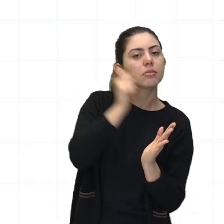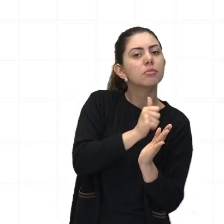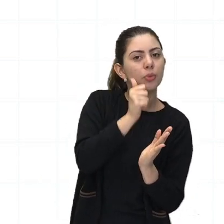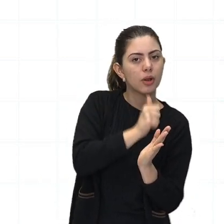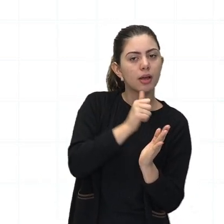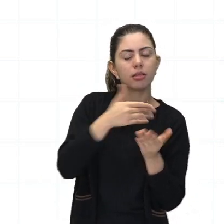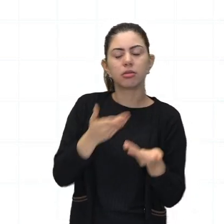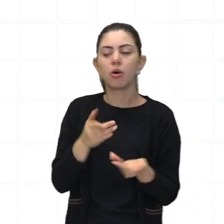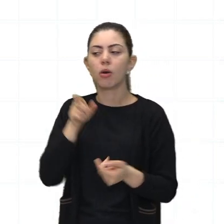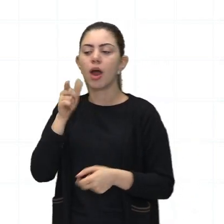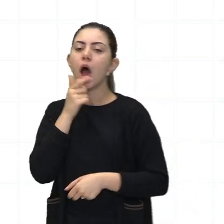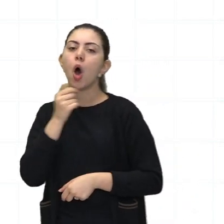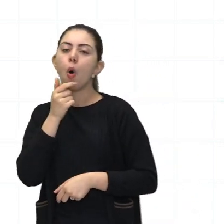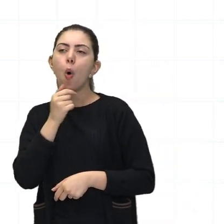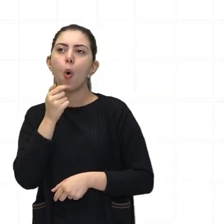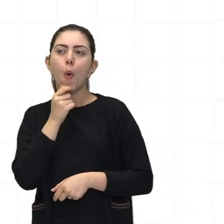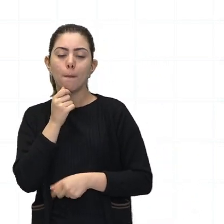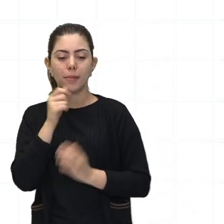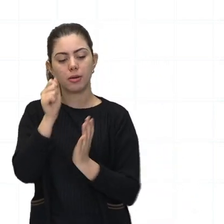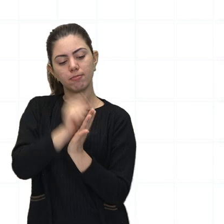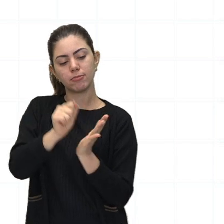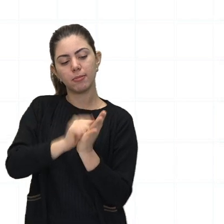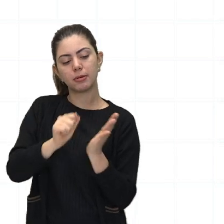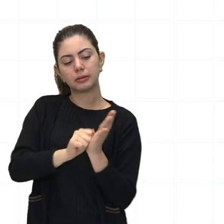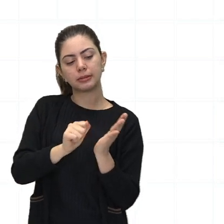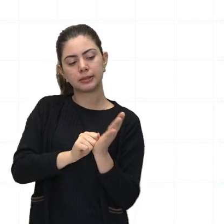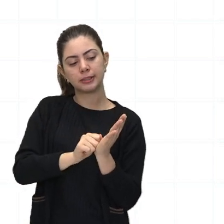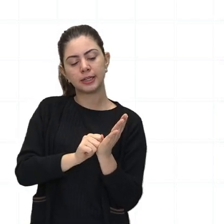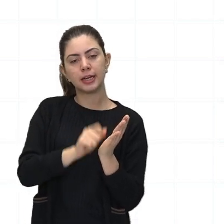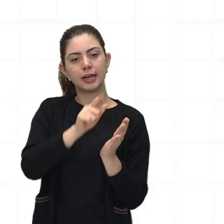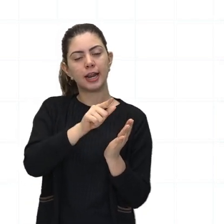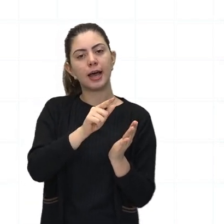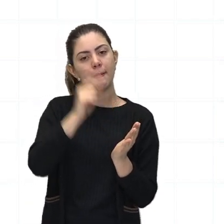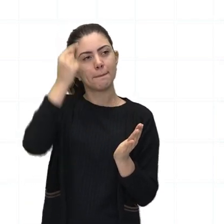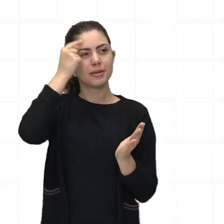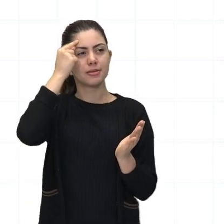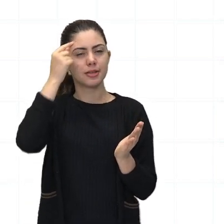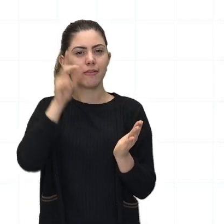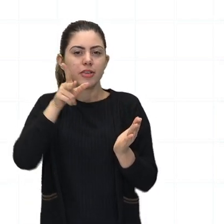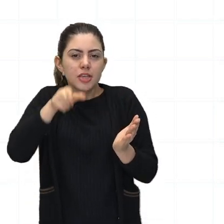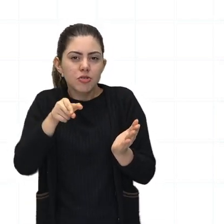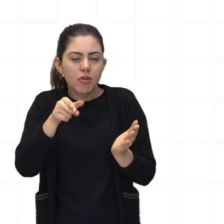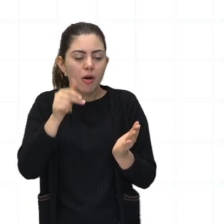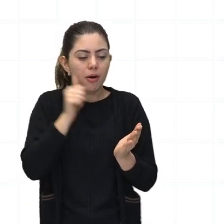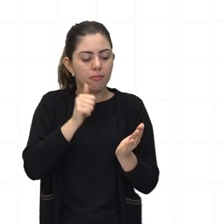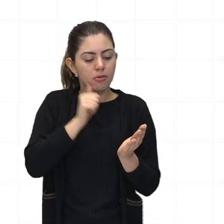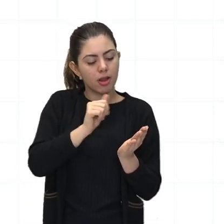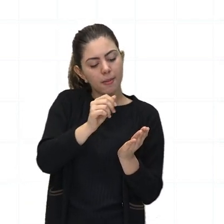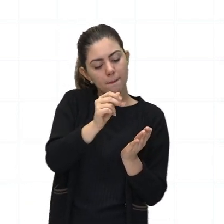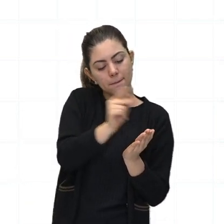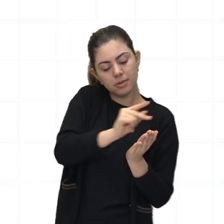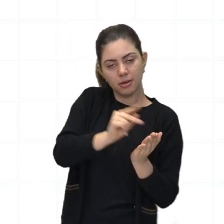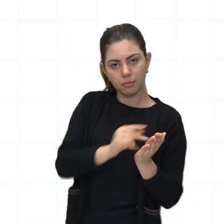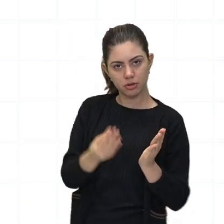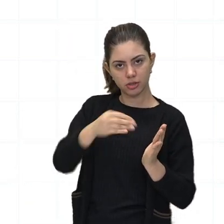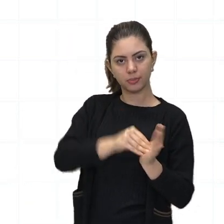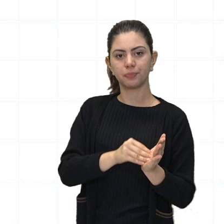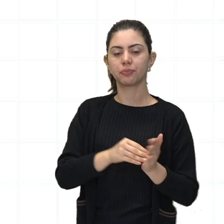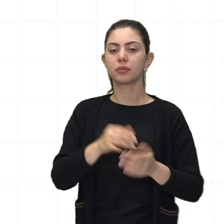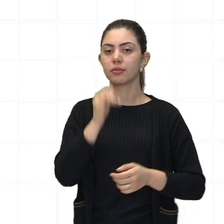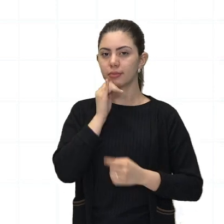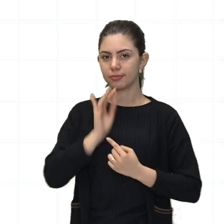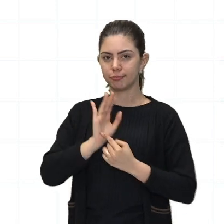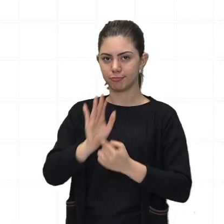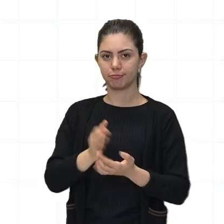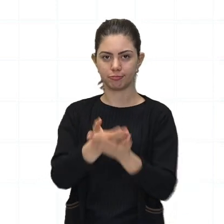tentasse pensar como uma mulher e transmitir isso através da sua poesia. Bora dar uma olhada então no exemplo que